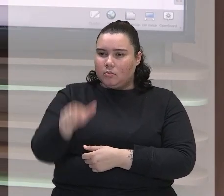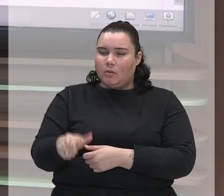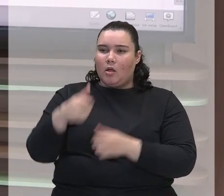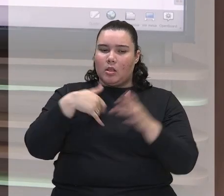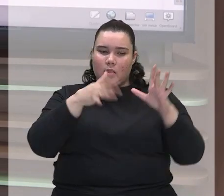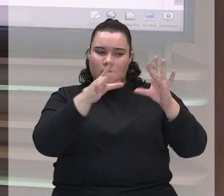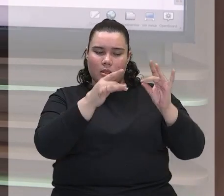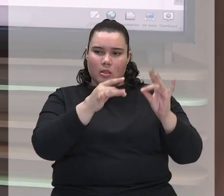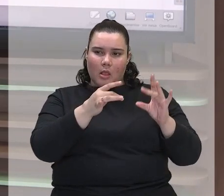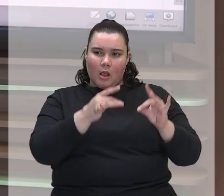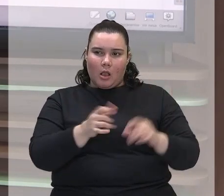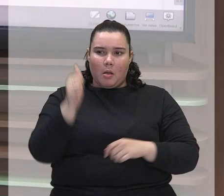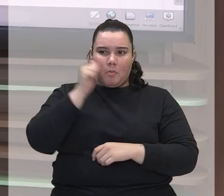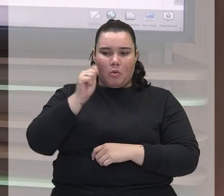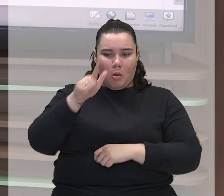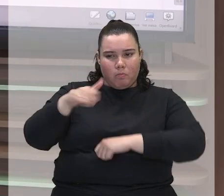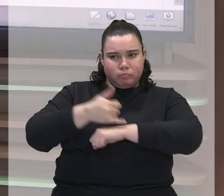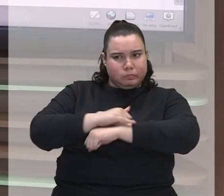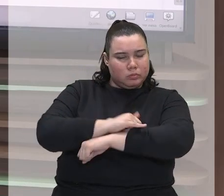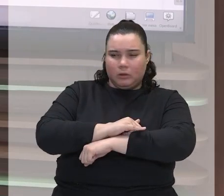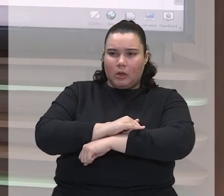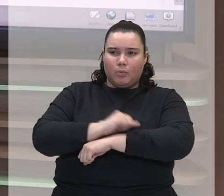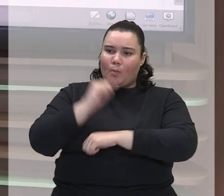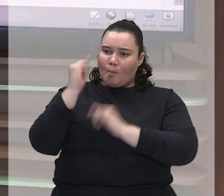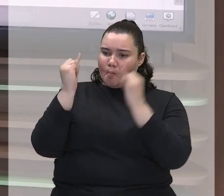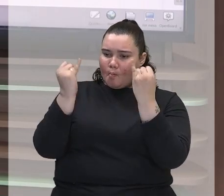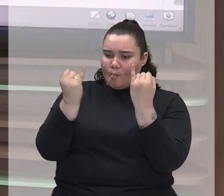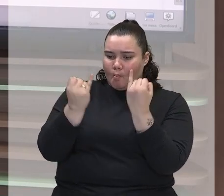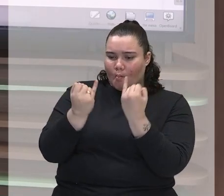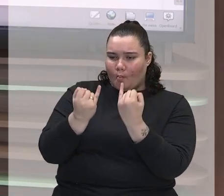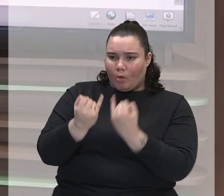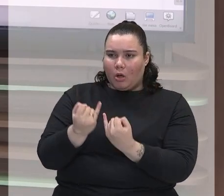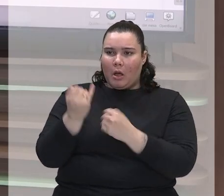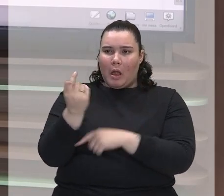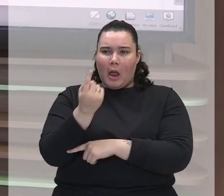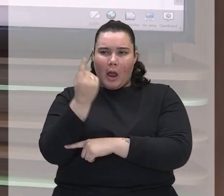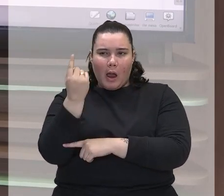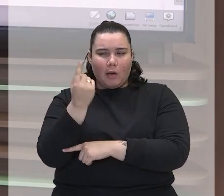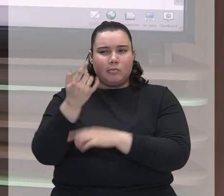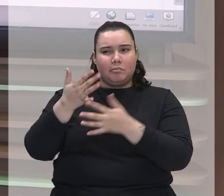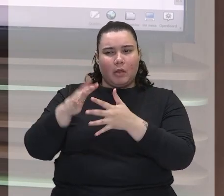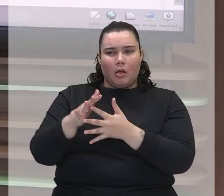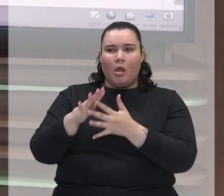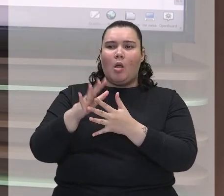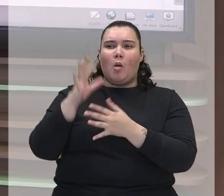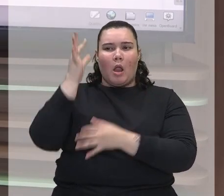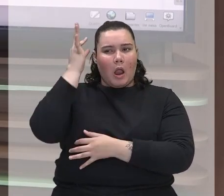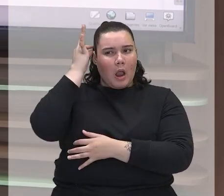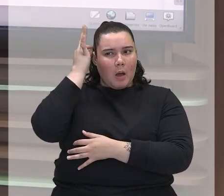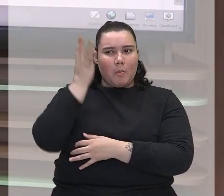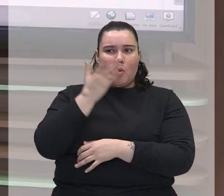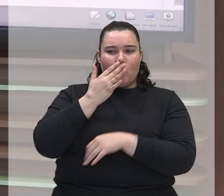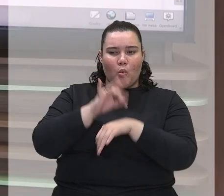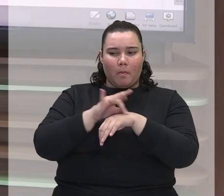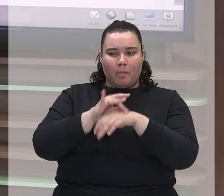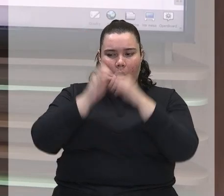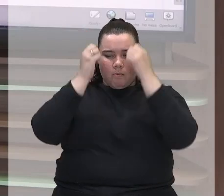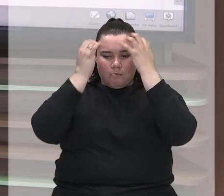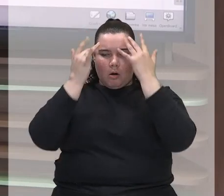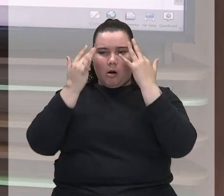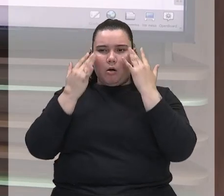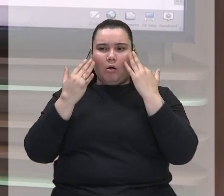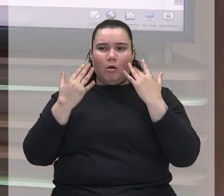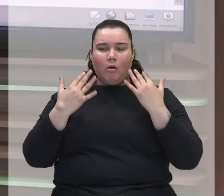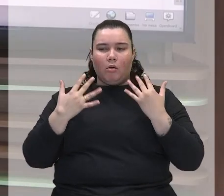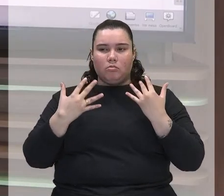Maria. A Maria não era gorda, ela era magra, ela tinha estatura mediana, ela tinha cabelos pretos, longos, a